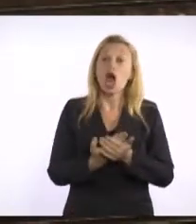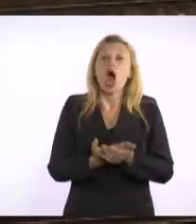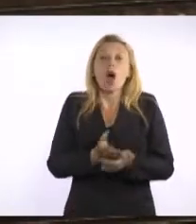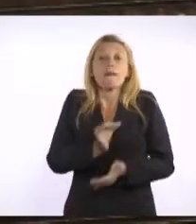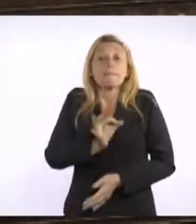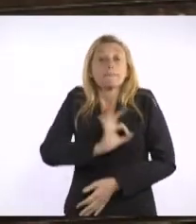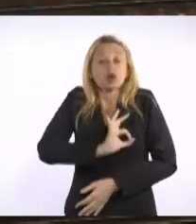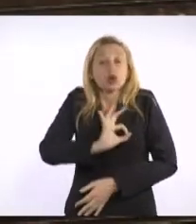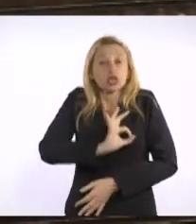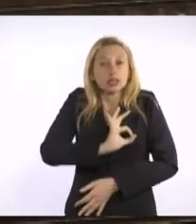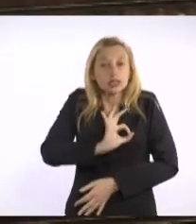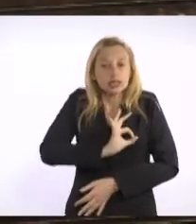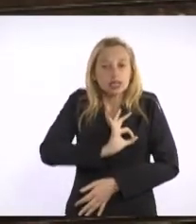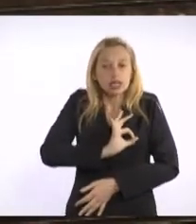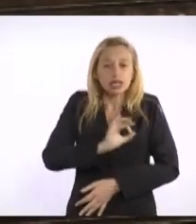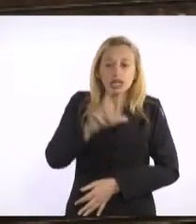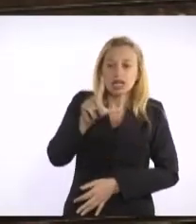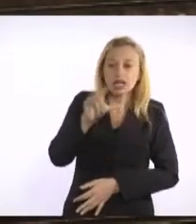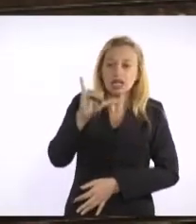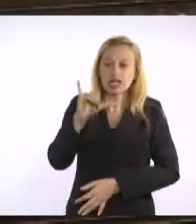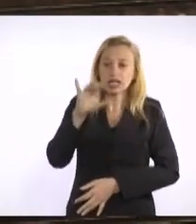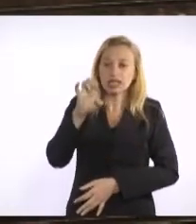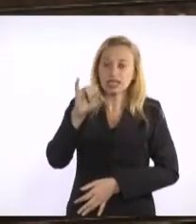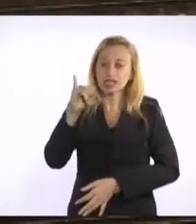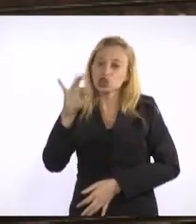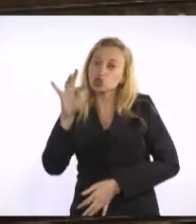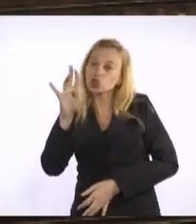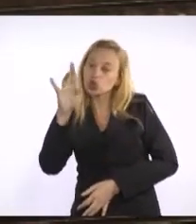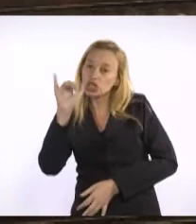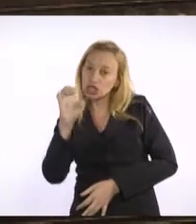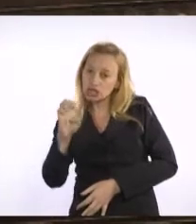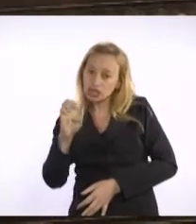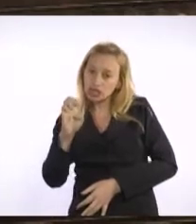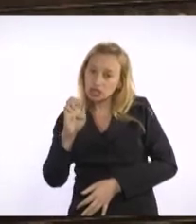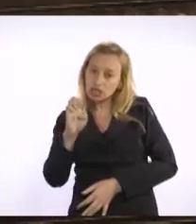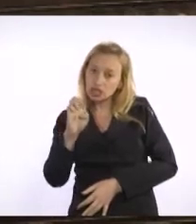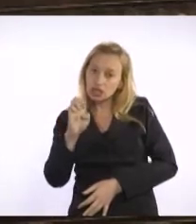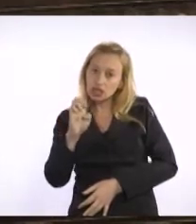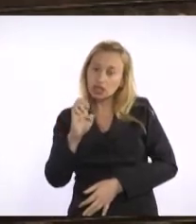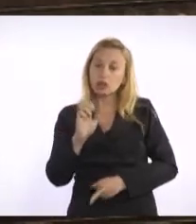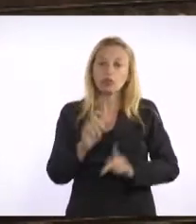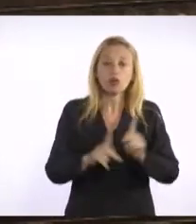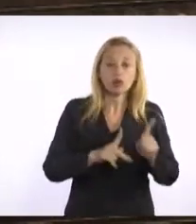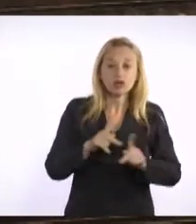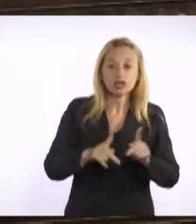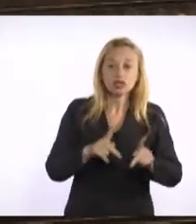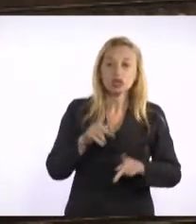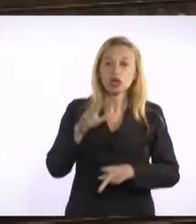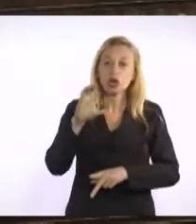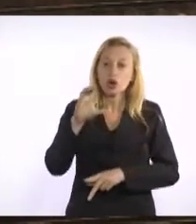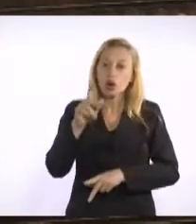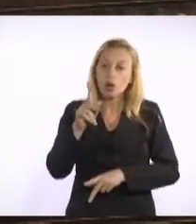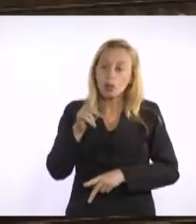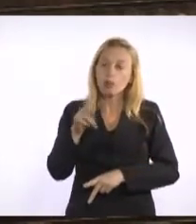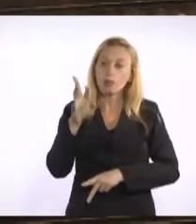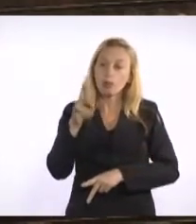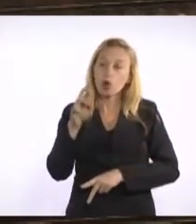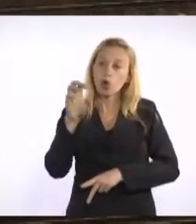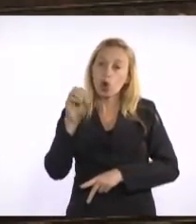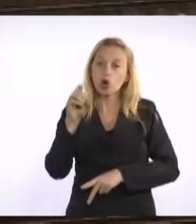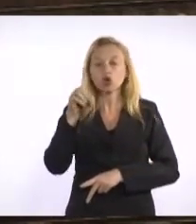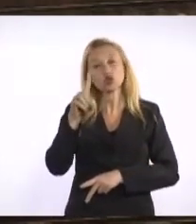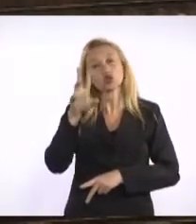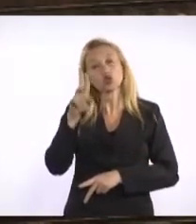de ilicitude como pontuação de produtividade. Ou seja, o que isso quer